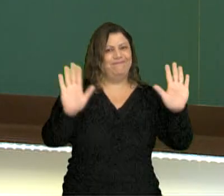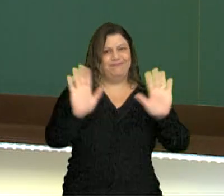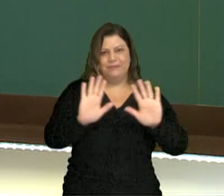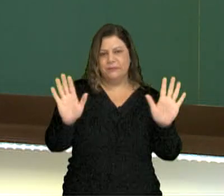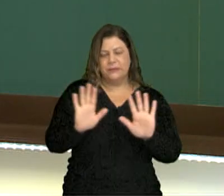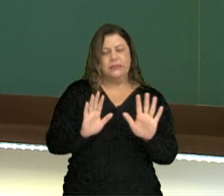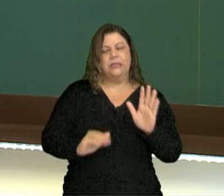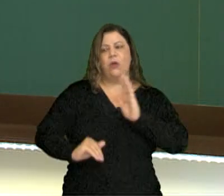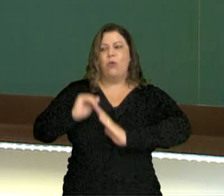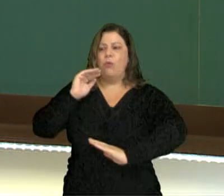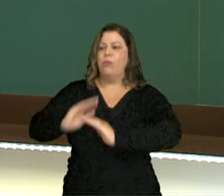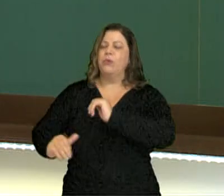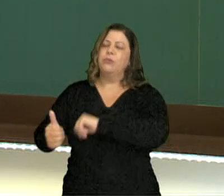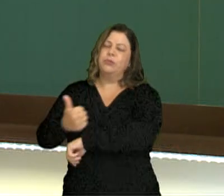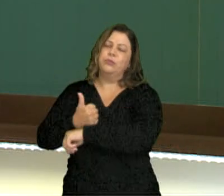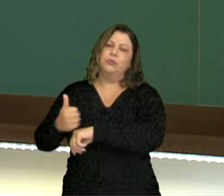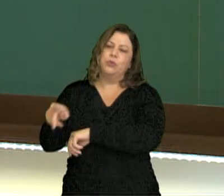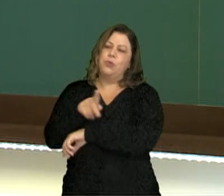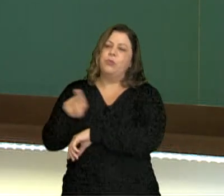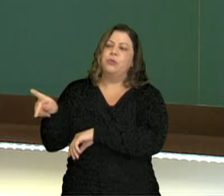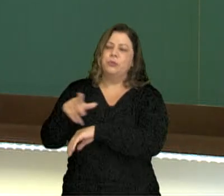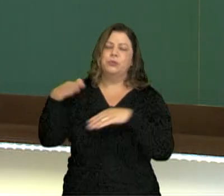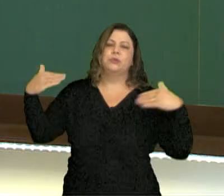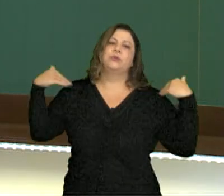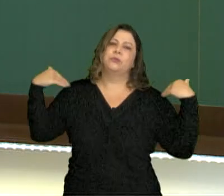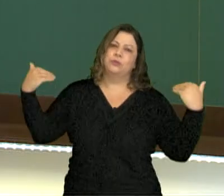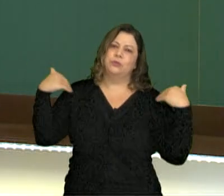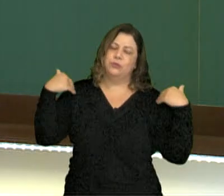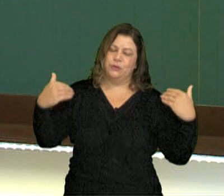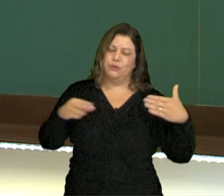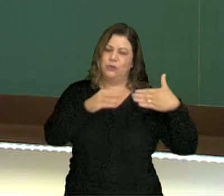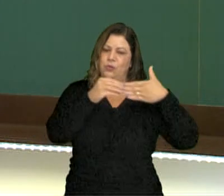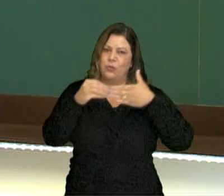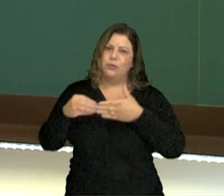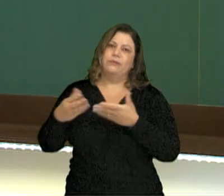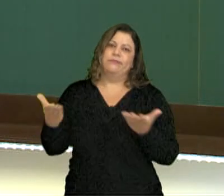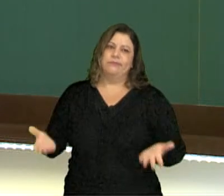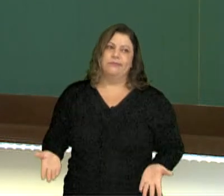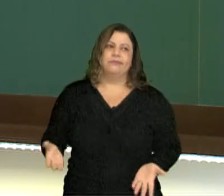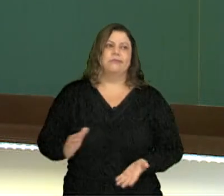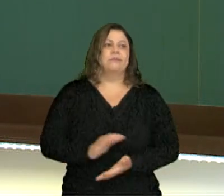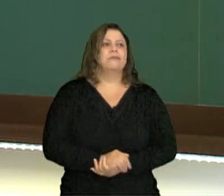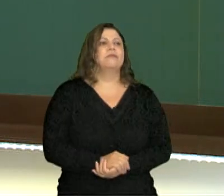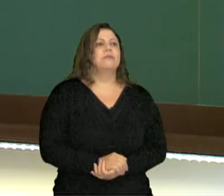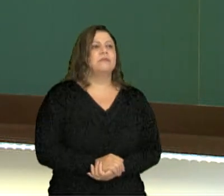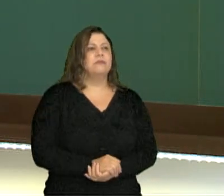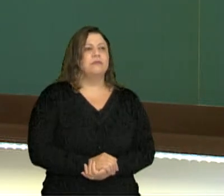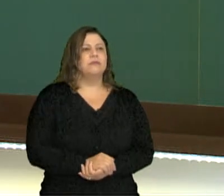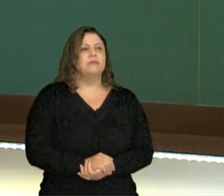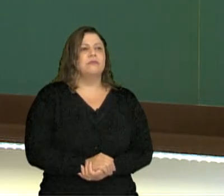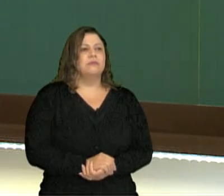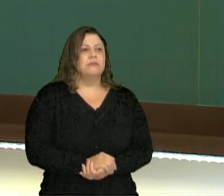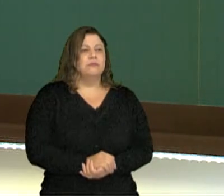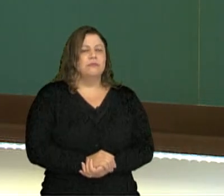profissional da área, um professor de educação física, te orientando durante essas práticas. Alguns